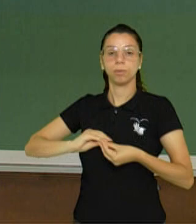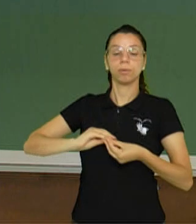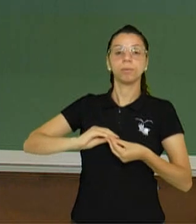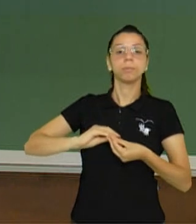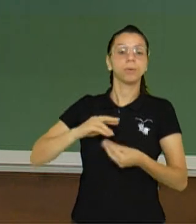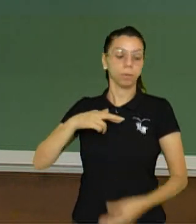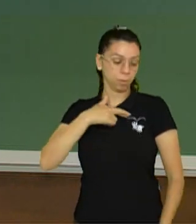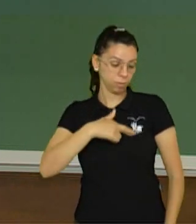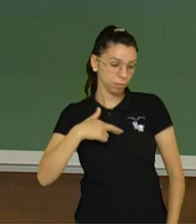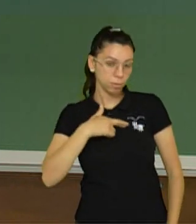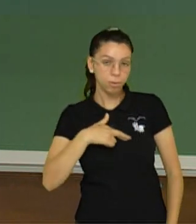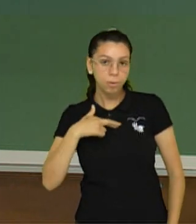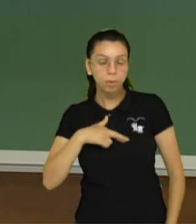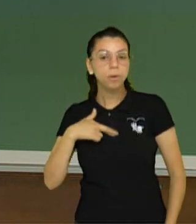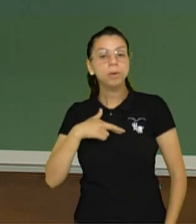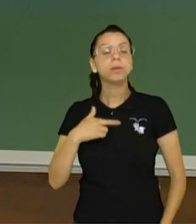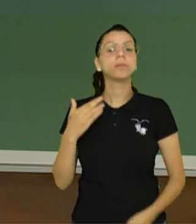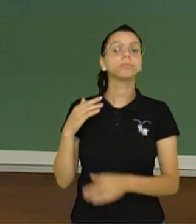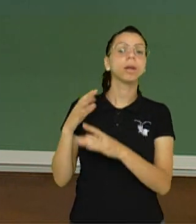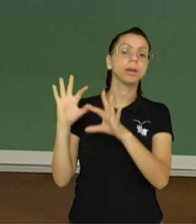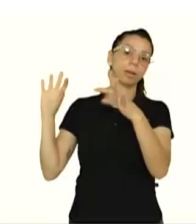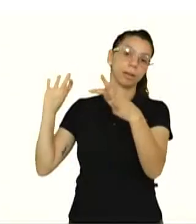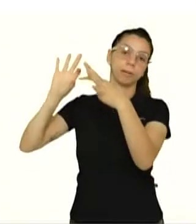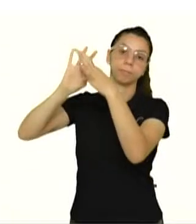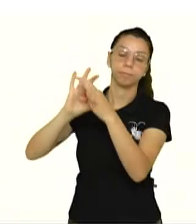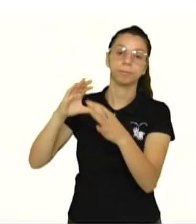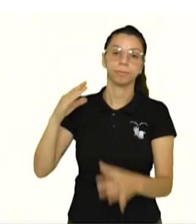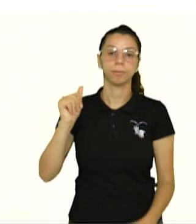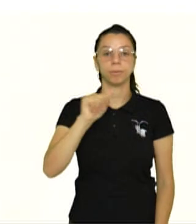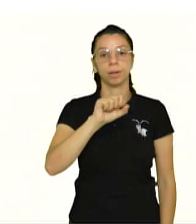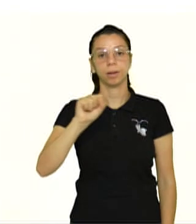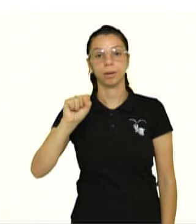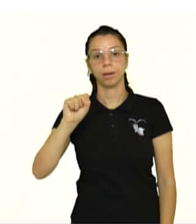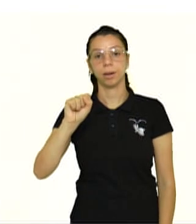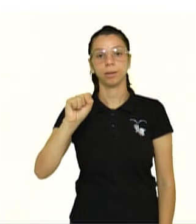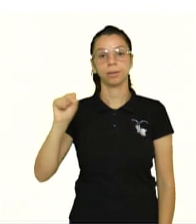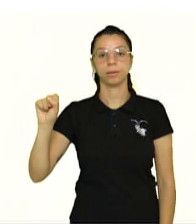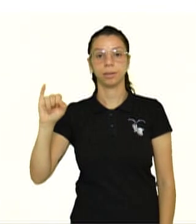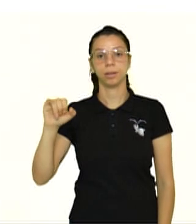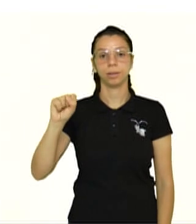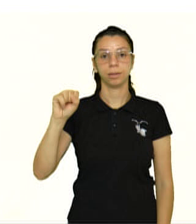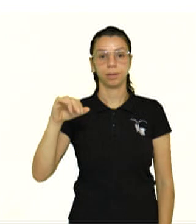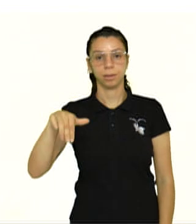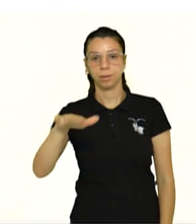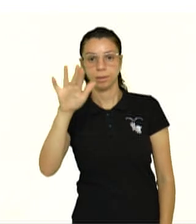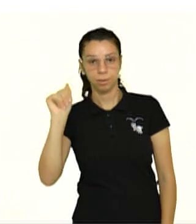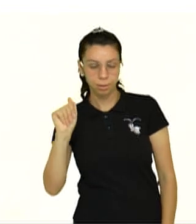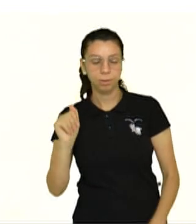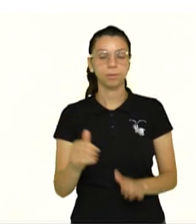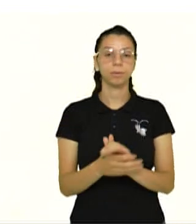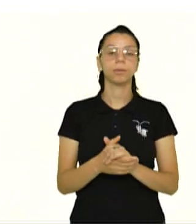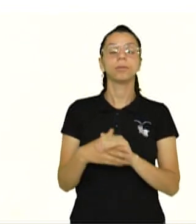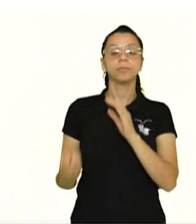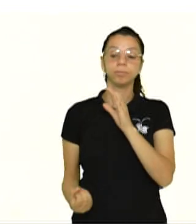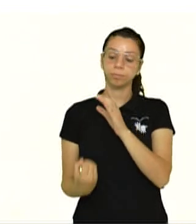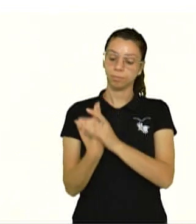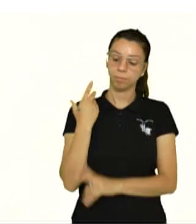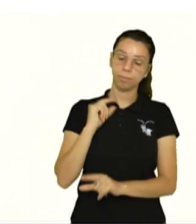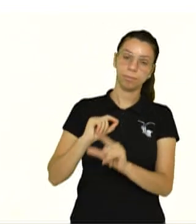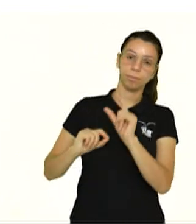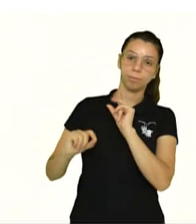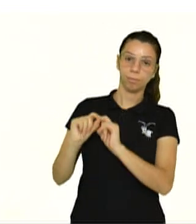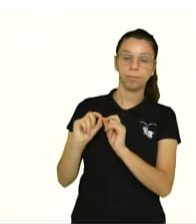nós fizemos. A estética classicista, né, nós vimos lá nessas aulas, ela surge com